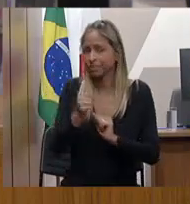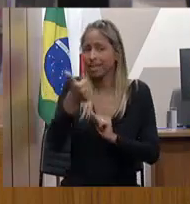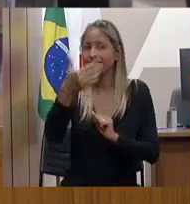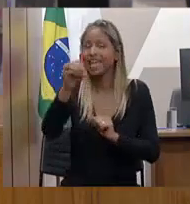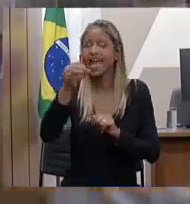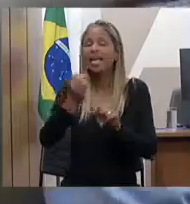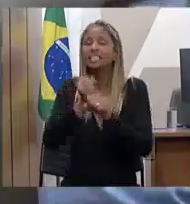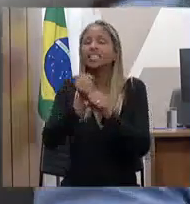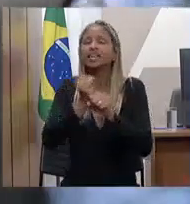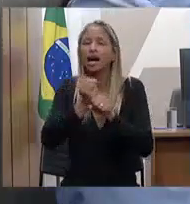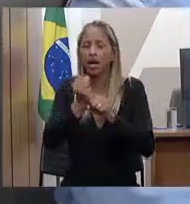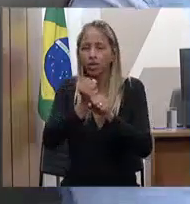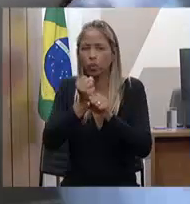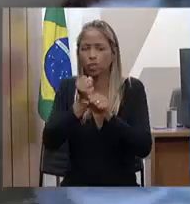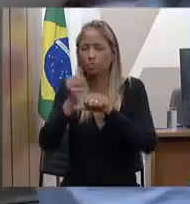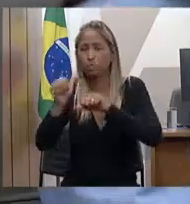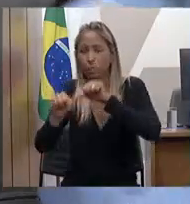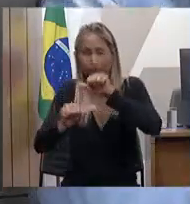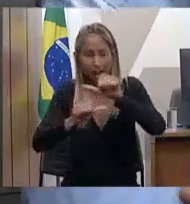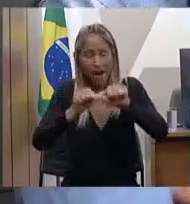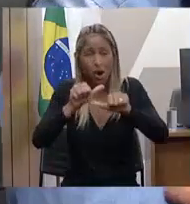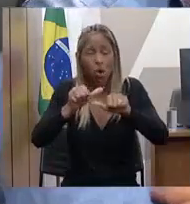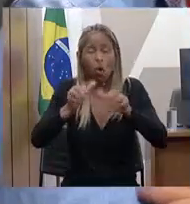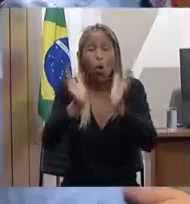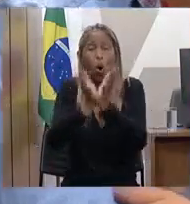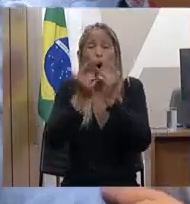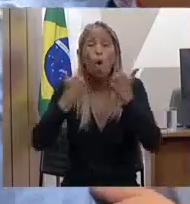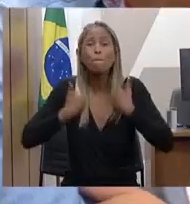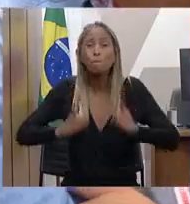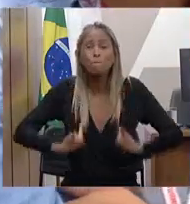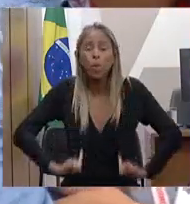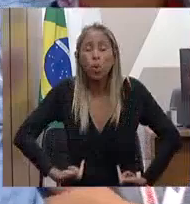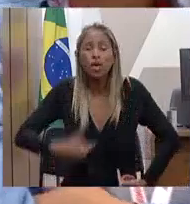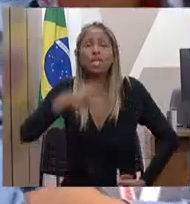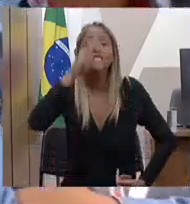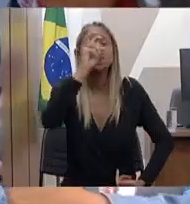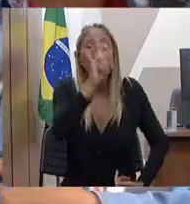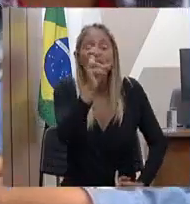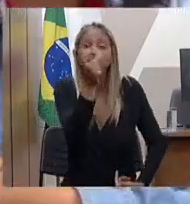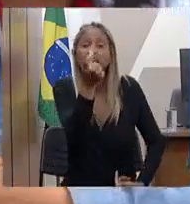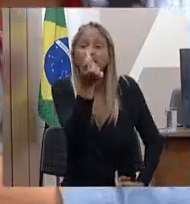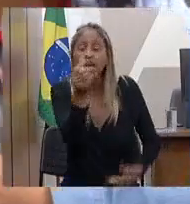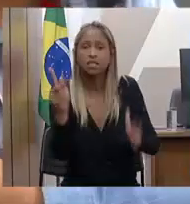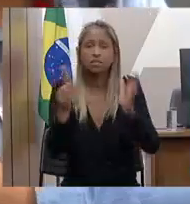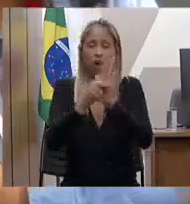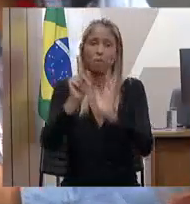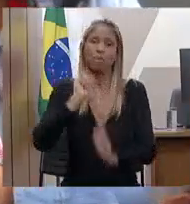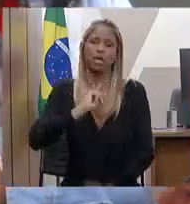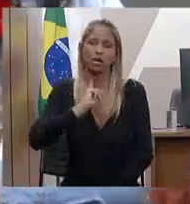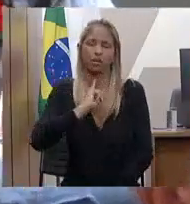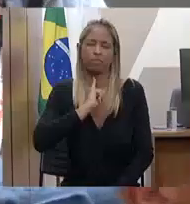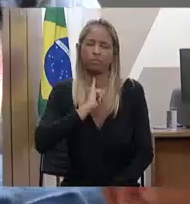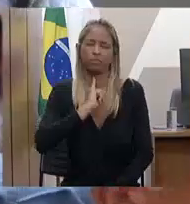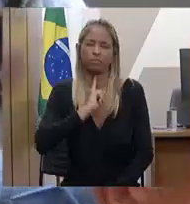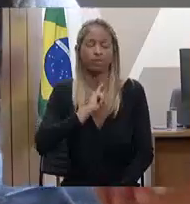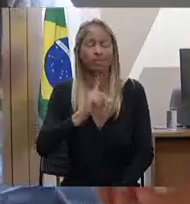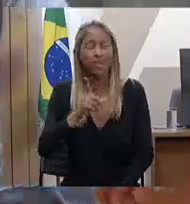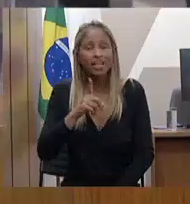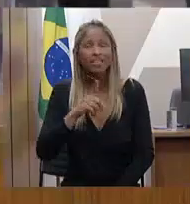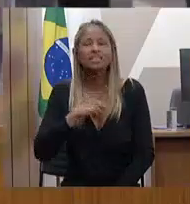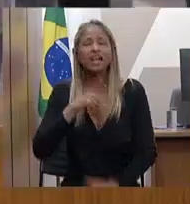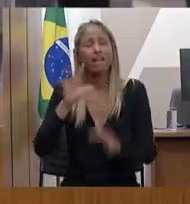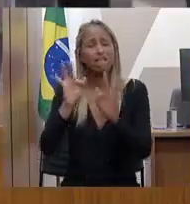10 anos para recuperar os corpos de 56 Mineiros tem ainda